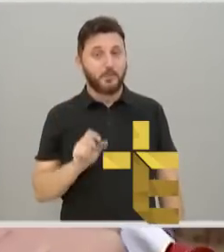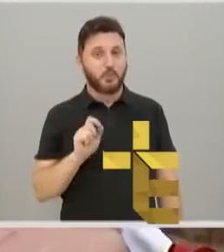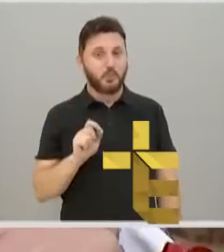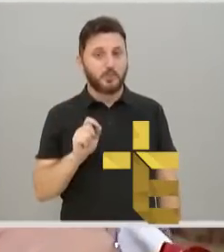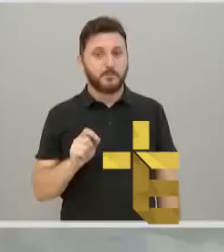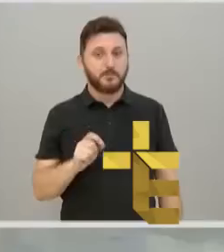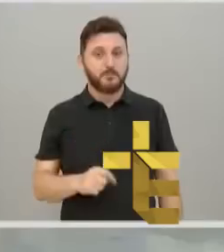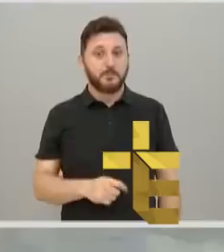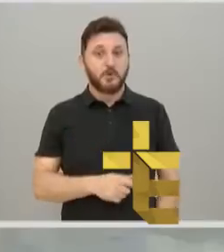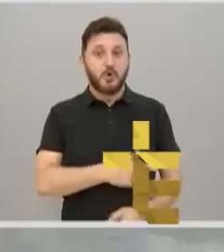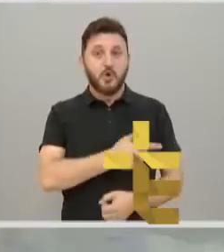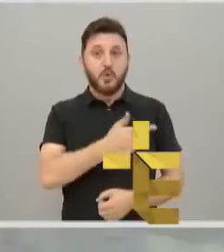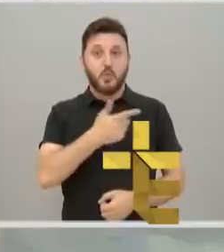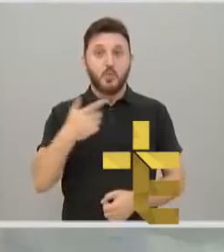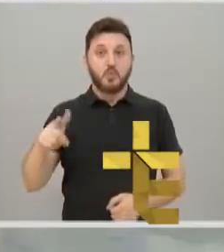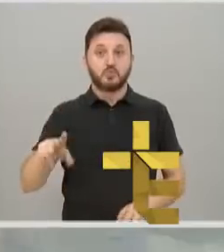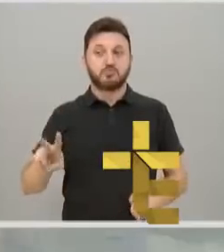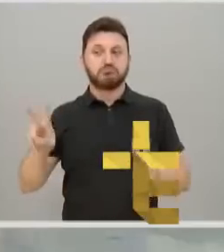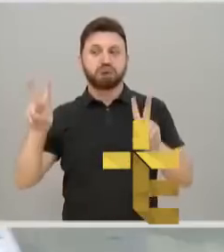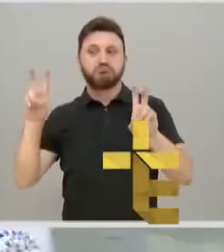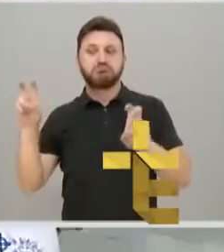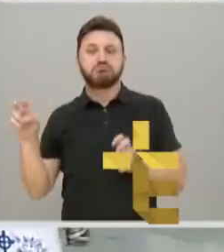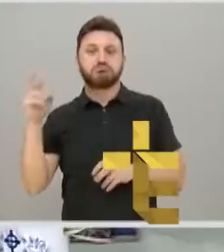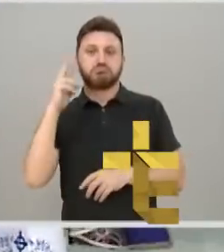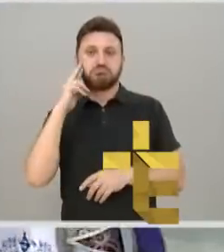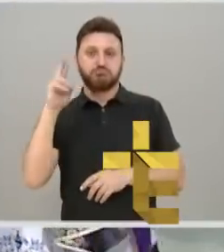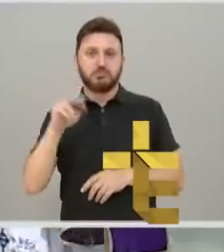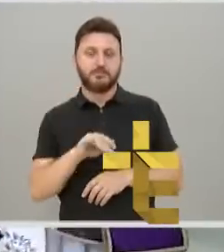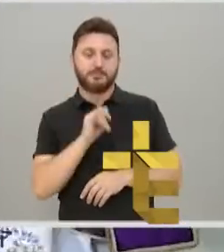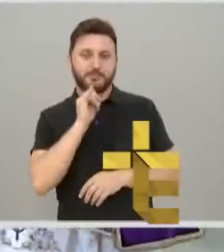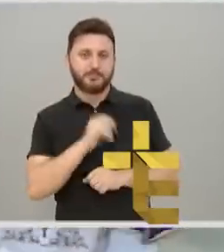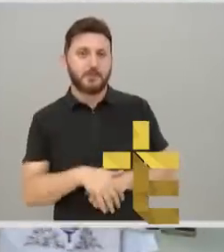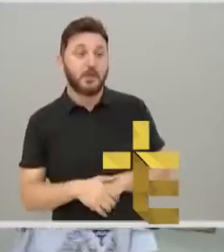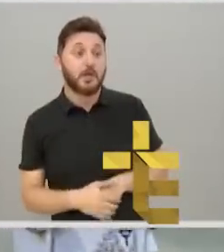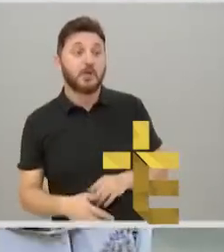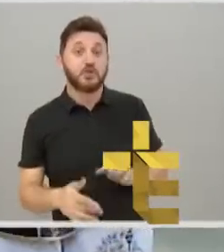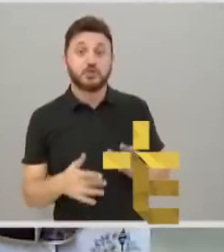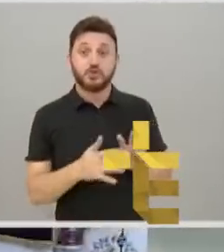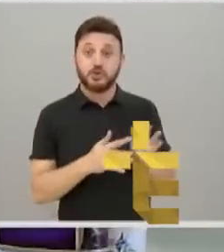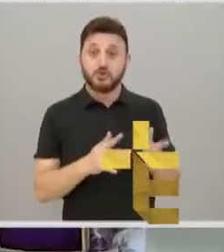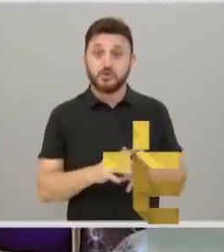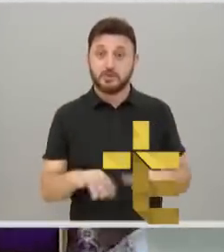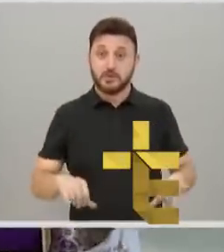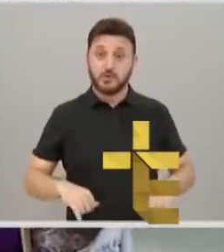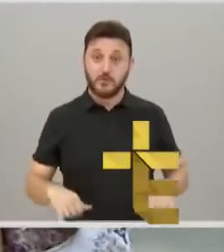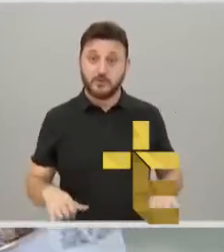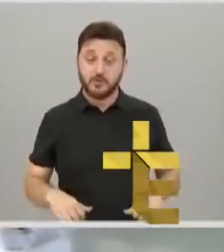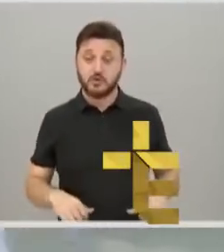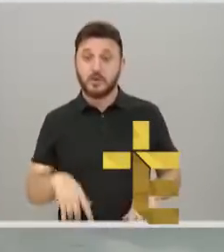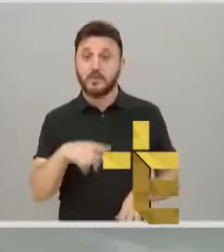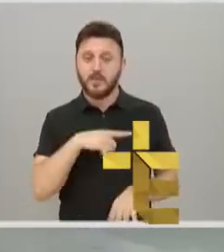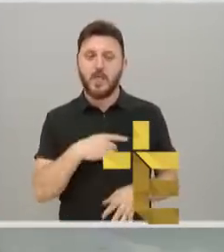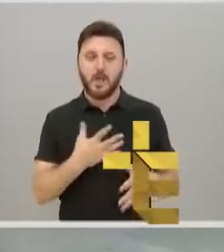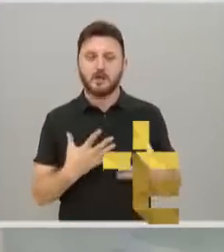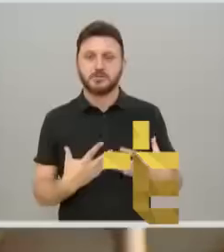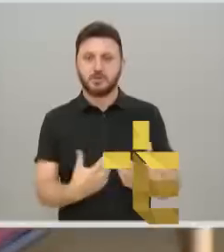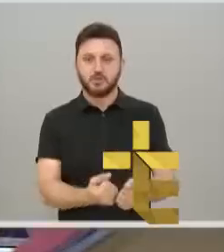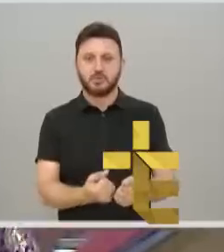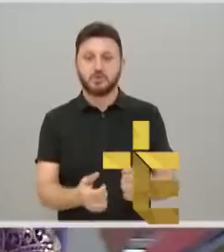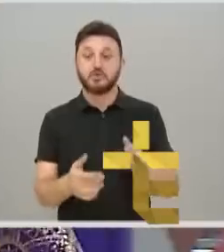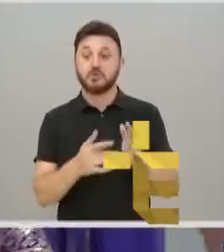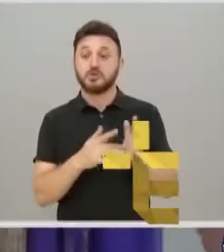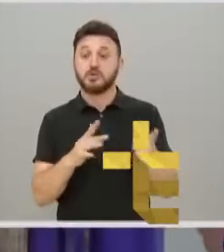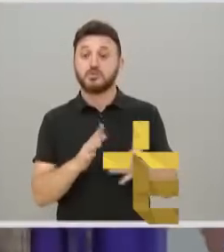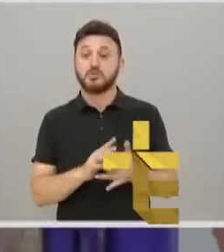um outro ponto de nosso Senhor. Na sua noite escura, Jesus Cristo